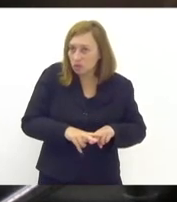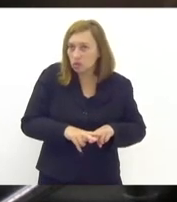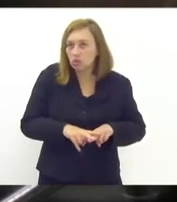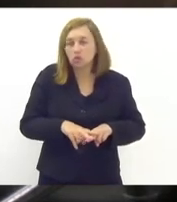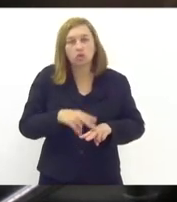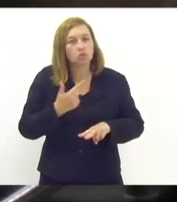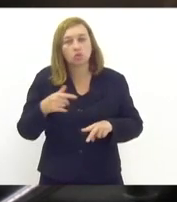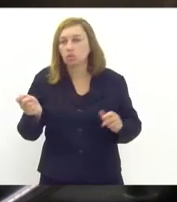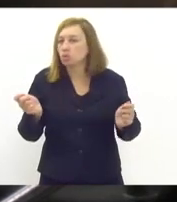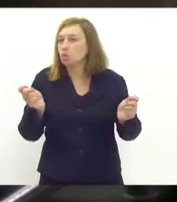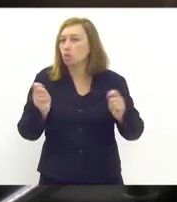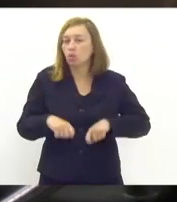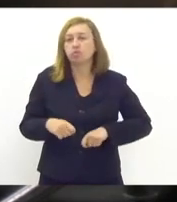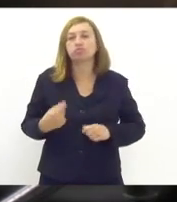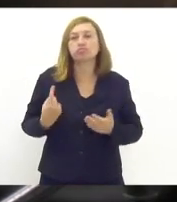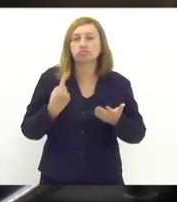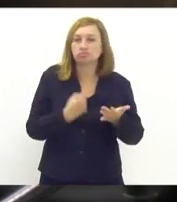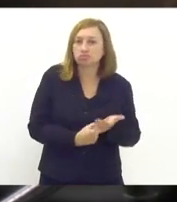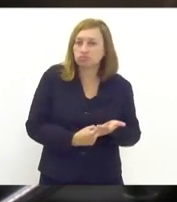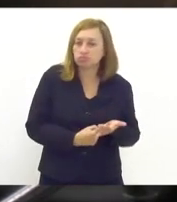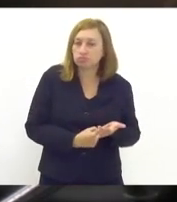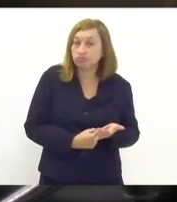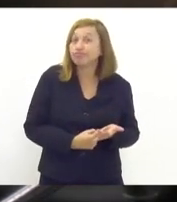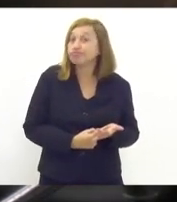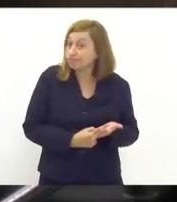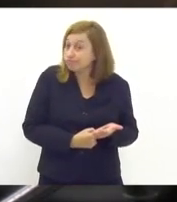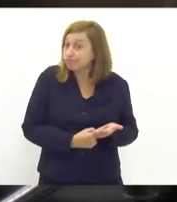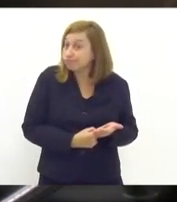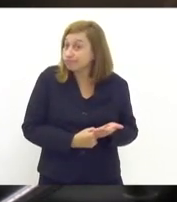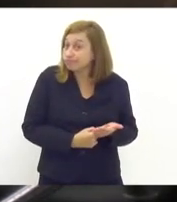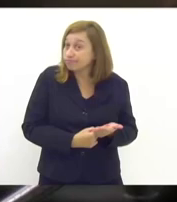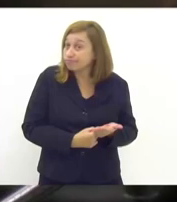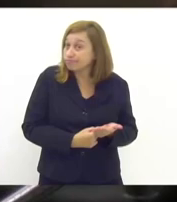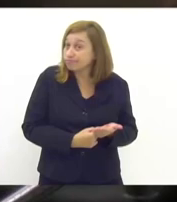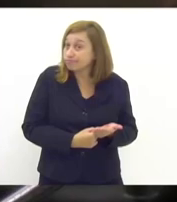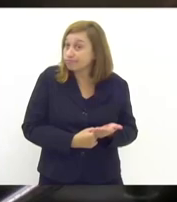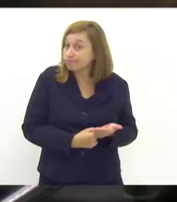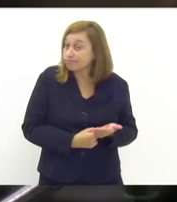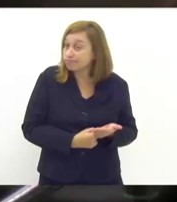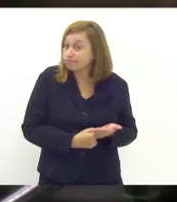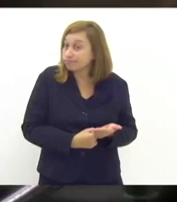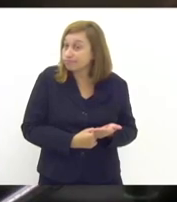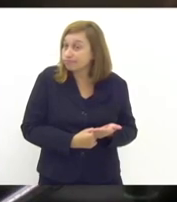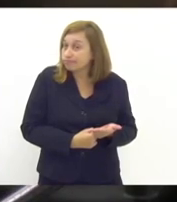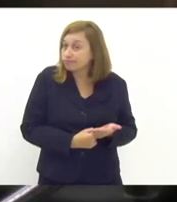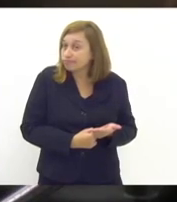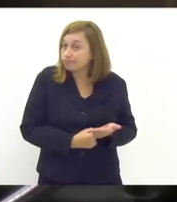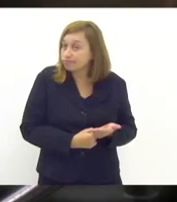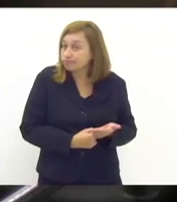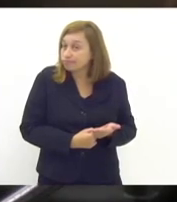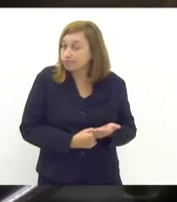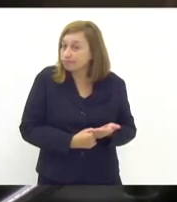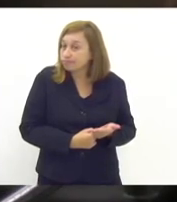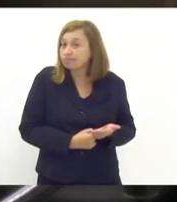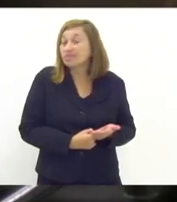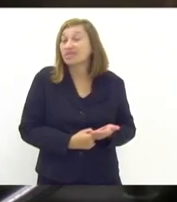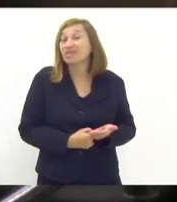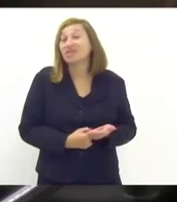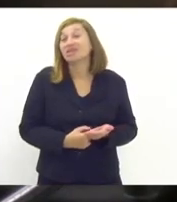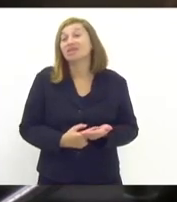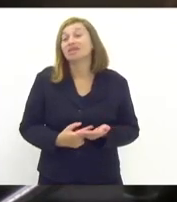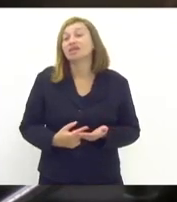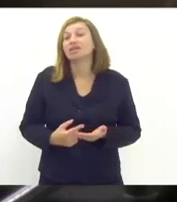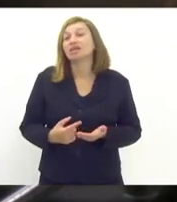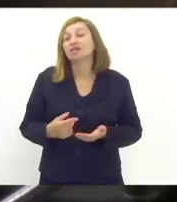a competência e o compromisso, não é, de ao menos recuperar isso. Dizer, olha aqui, você vai